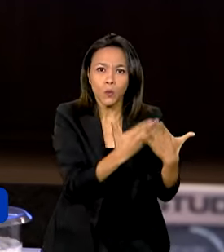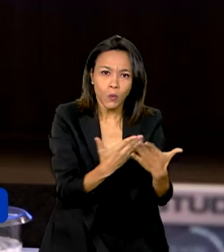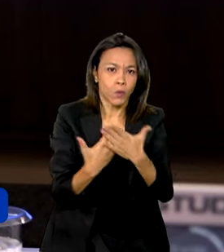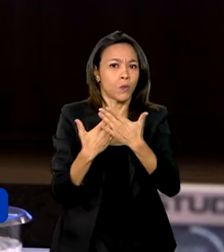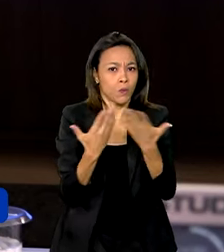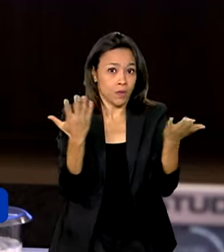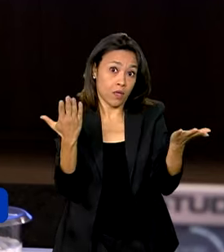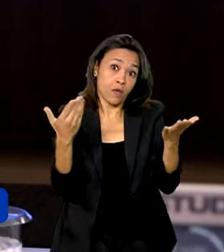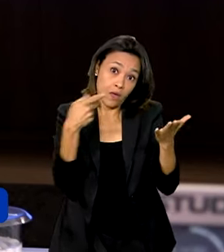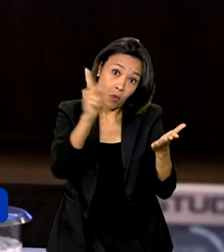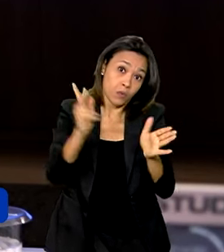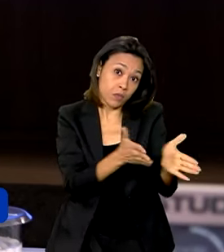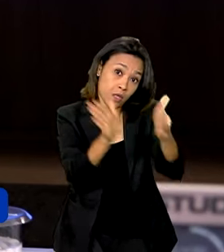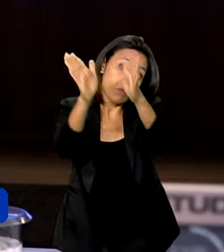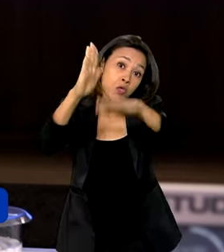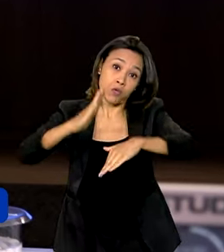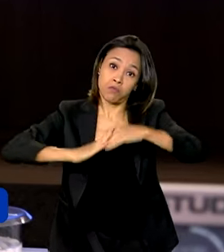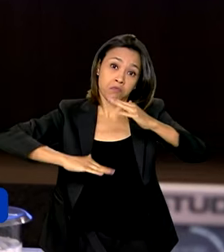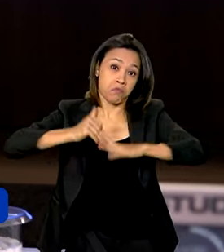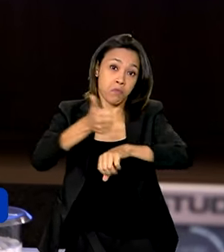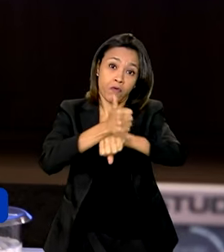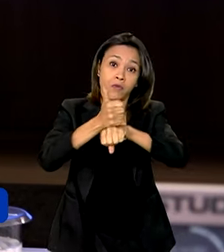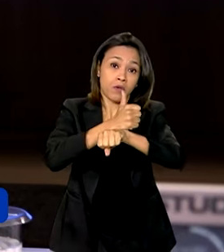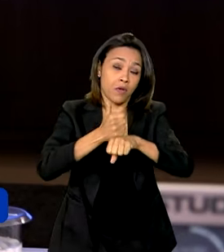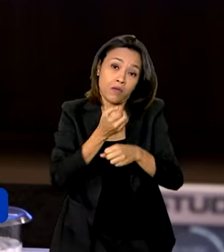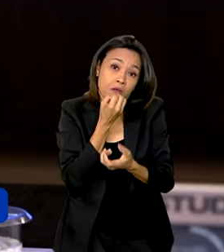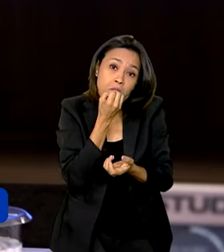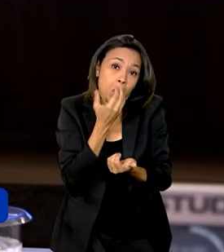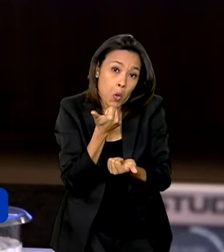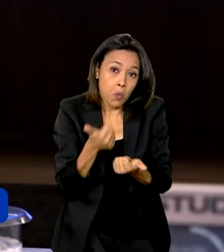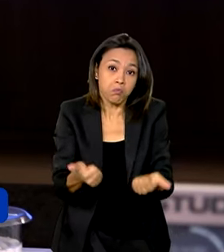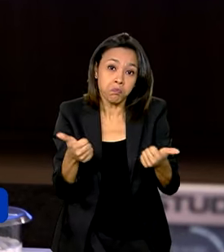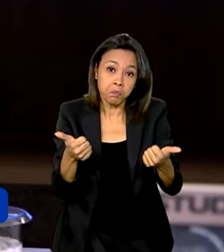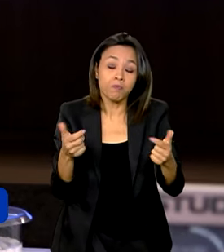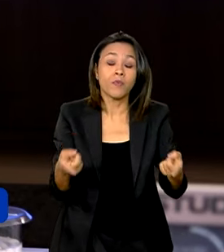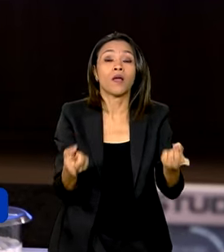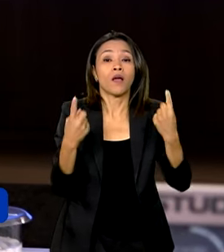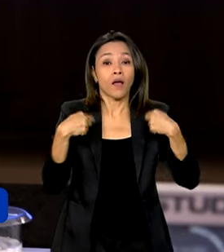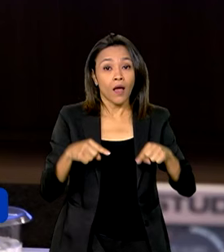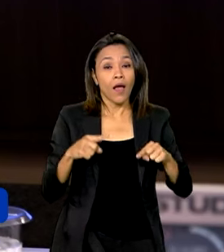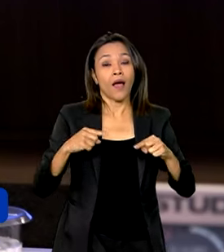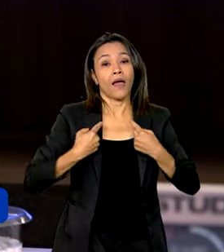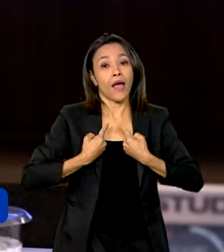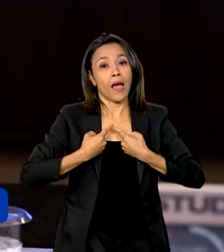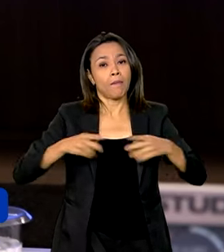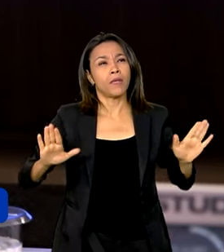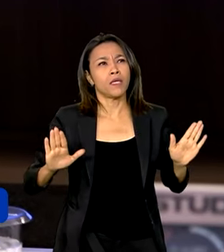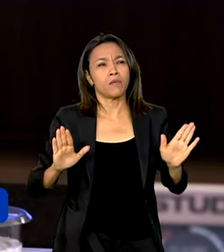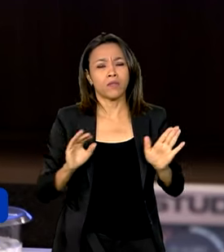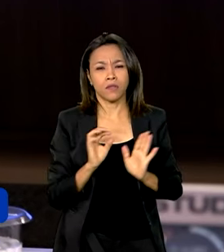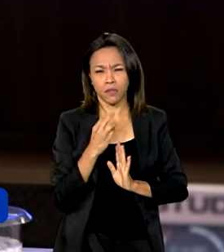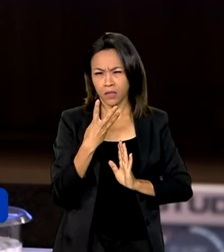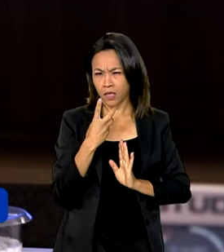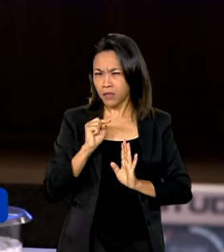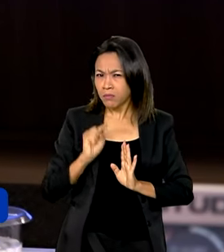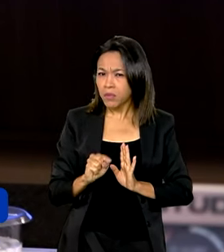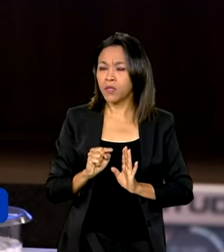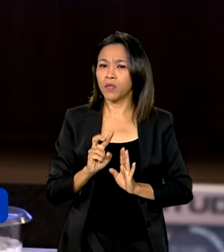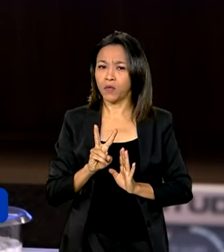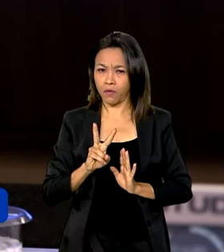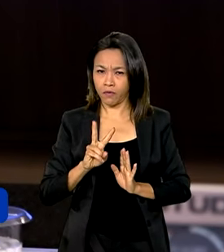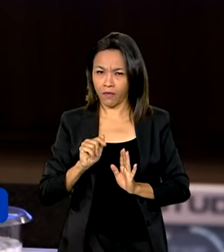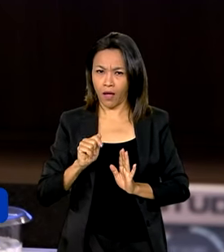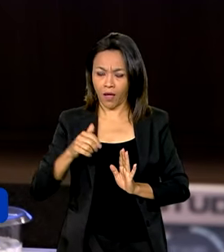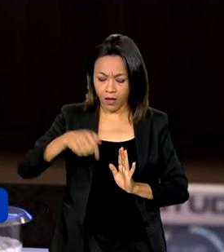profissionais Isso faz parte é positivo então nós abrimos eh 3.000 vagas agora